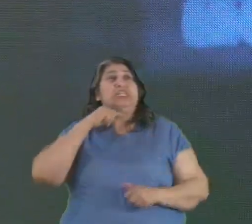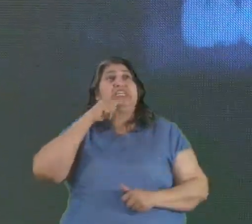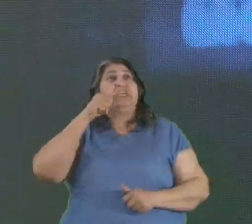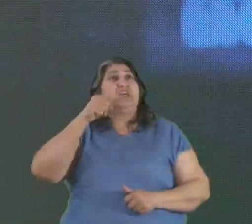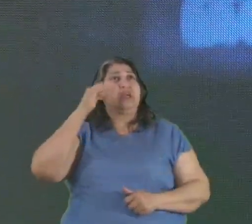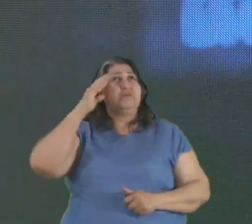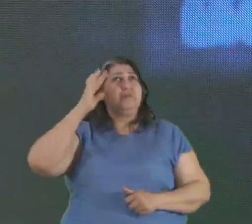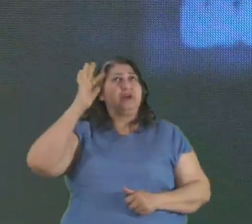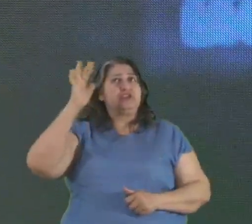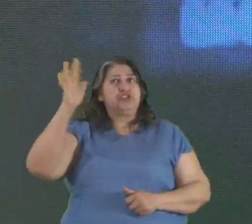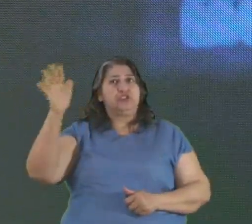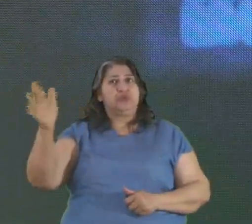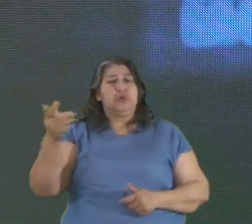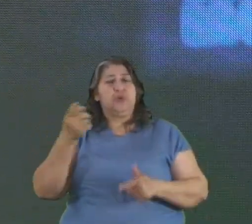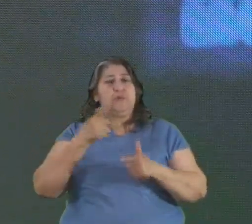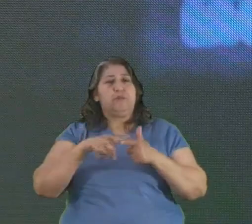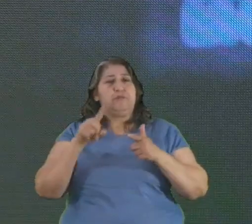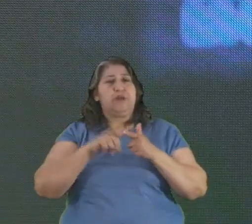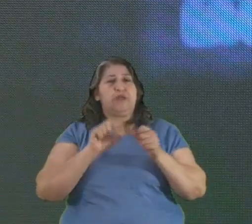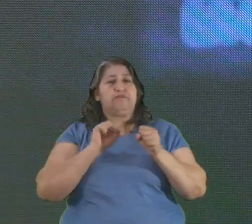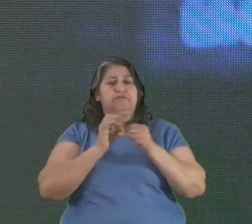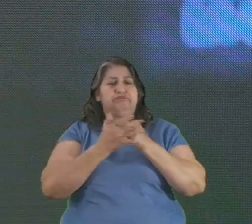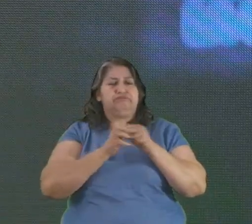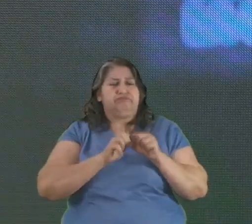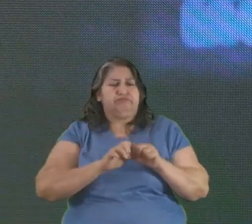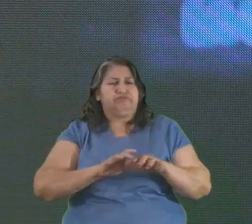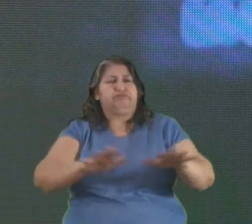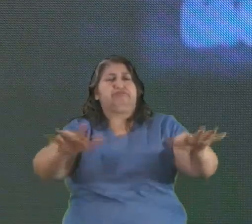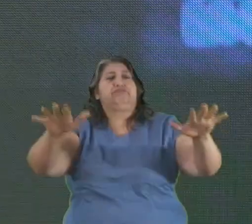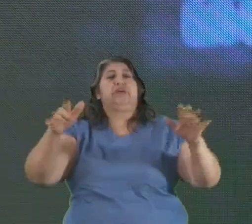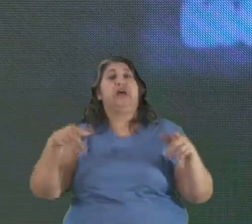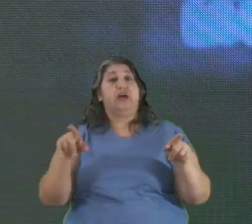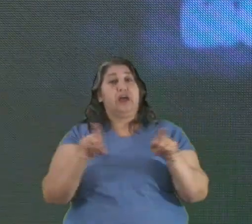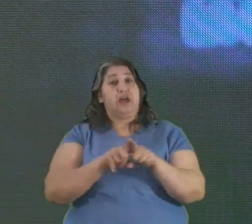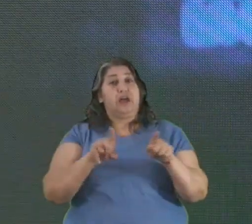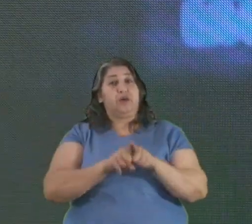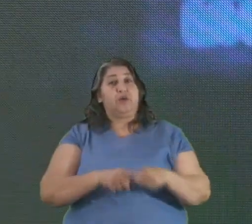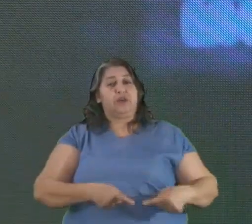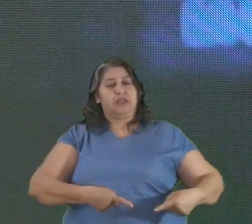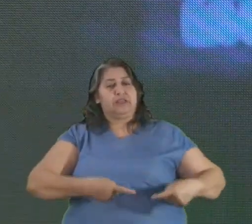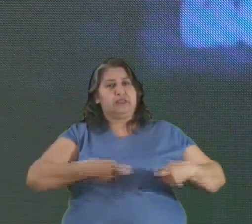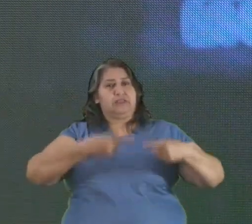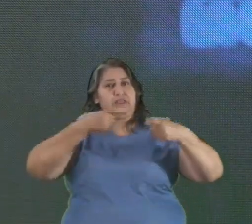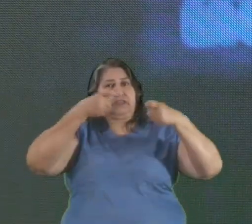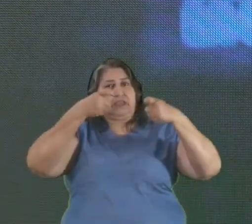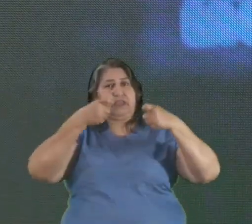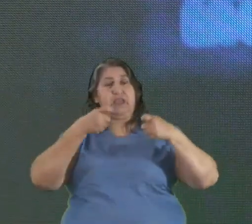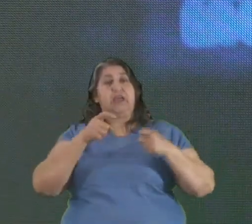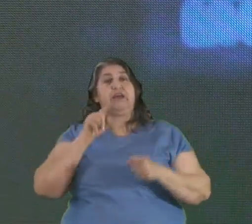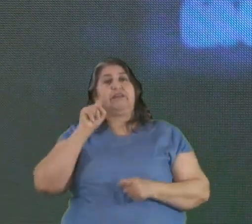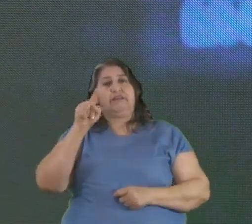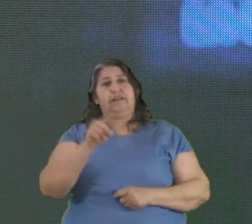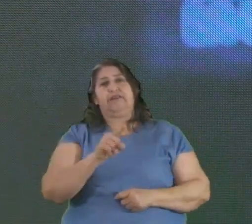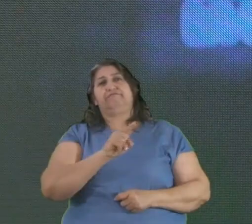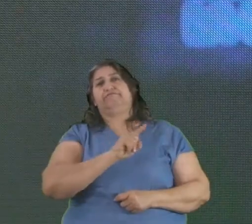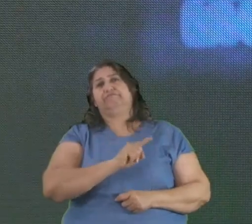essa. A pandemia do coronavírus e agora esta guerra na